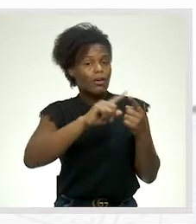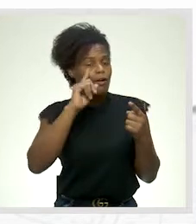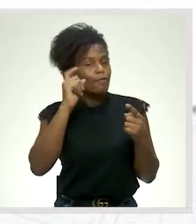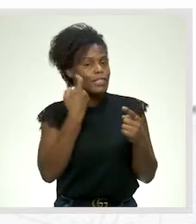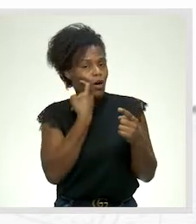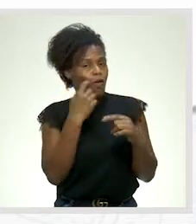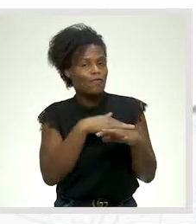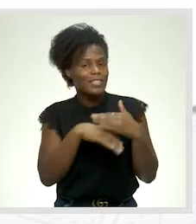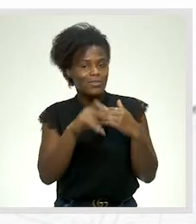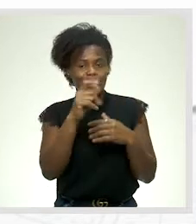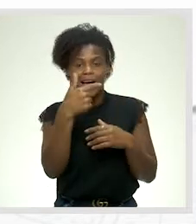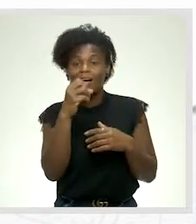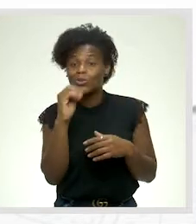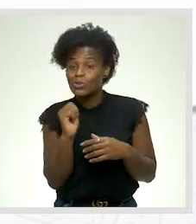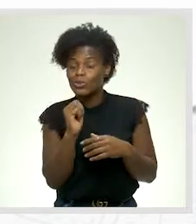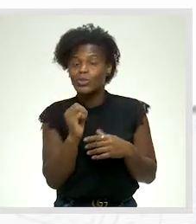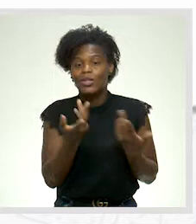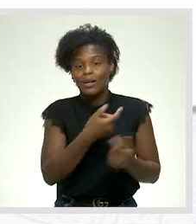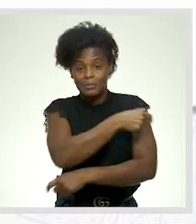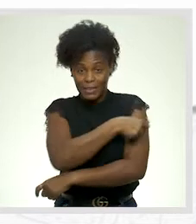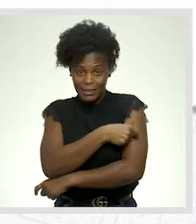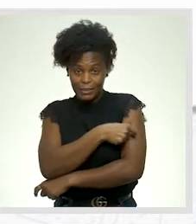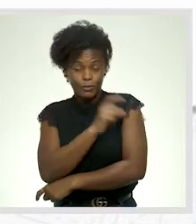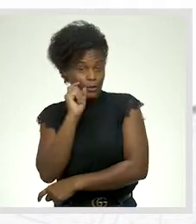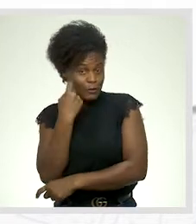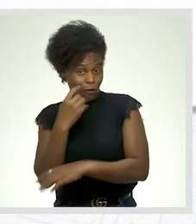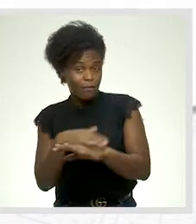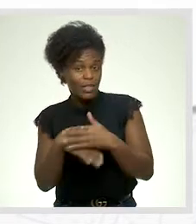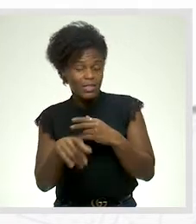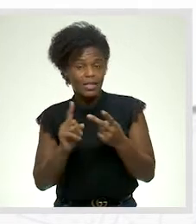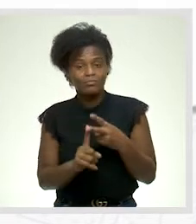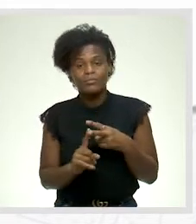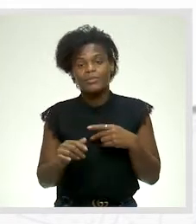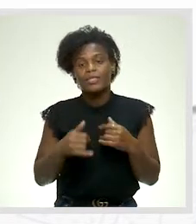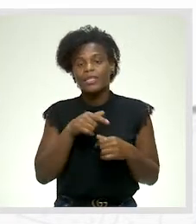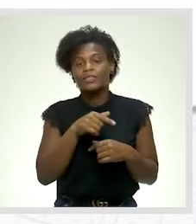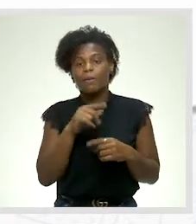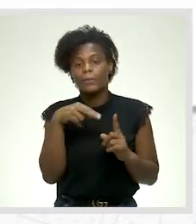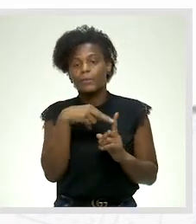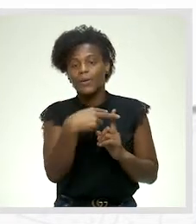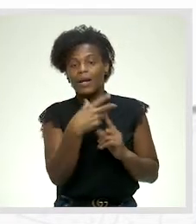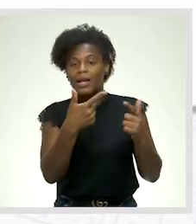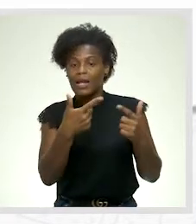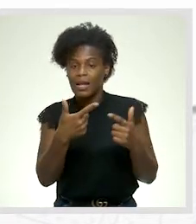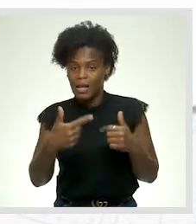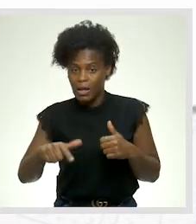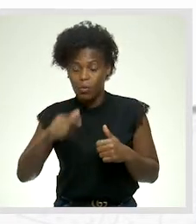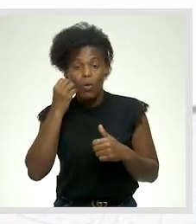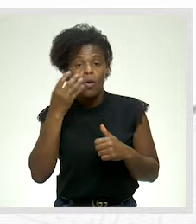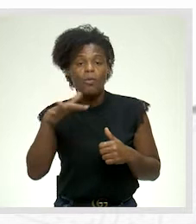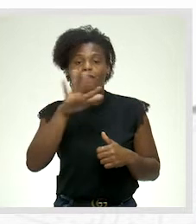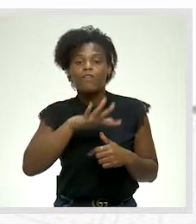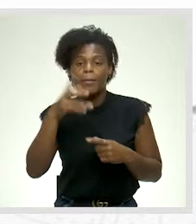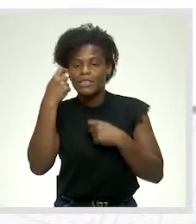revisão dos atos assertivos ou representativos e, portanto, isso na perspectiva da língua como forma